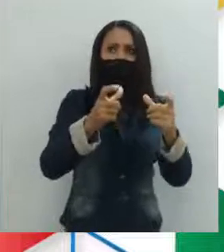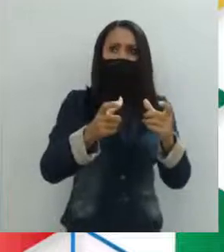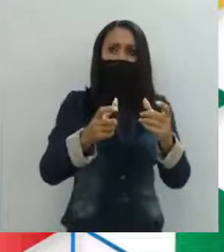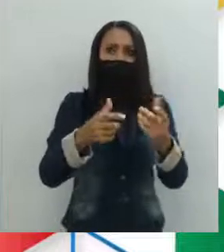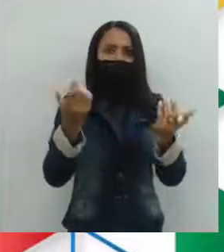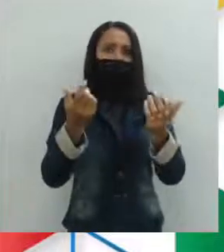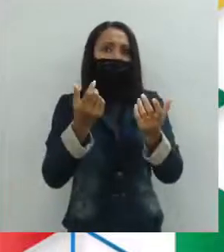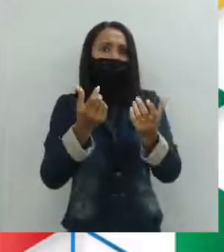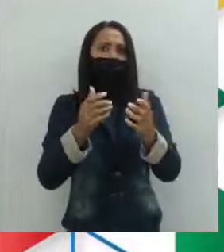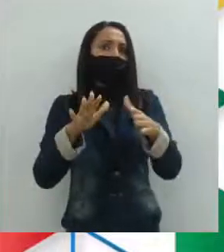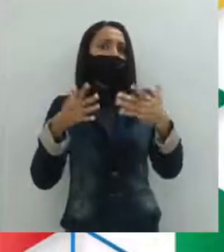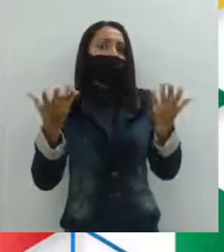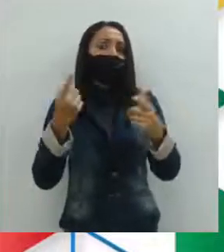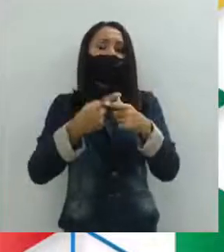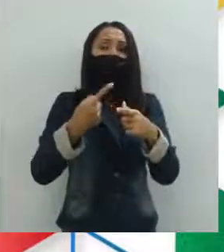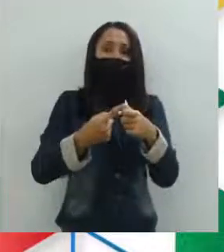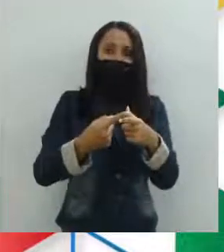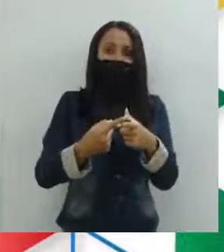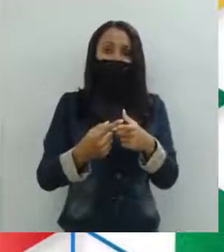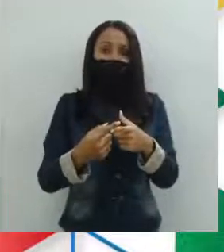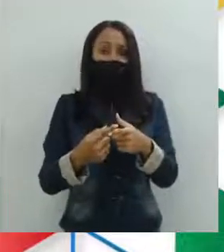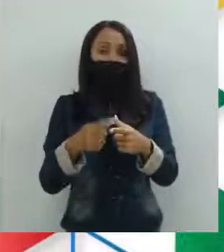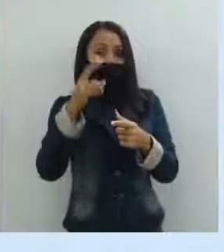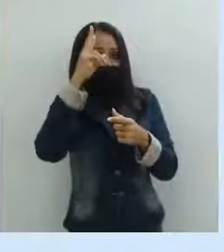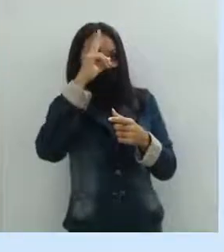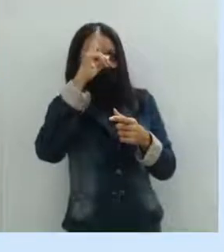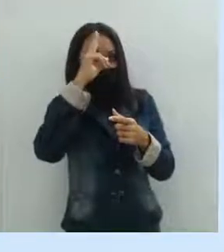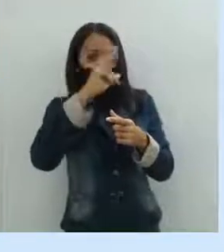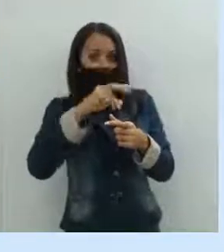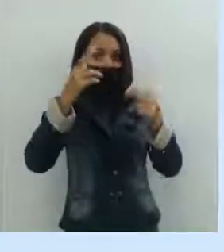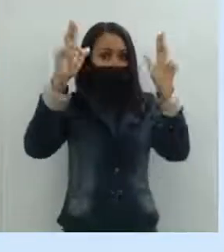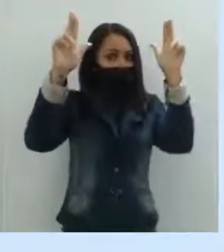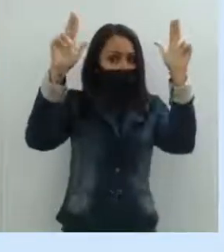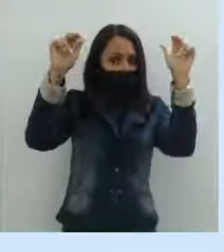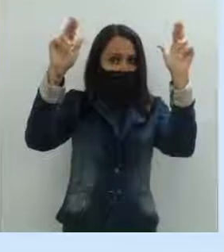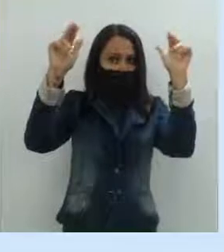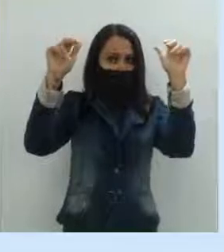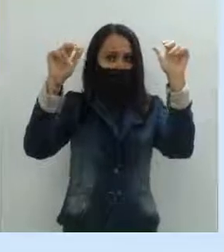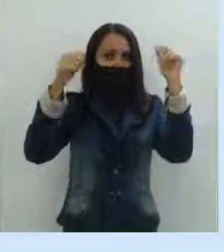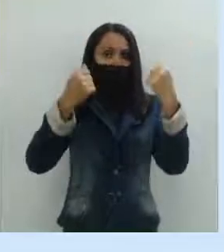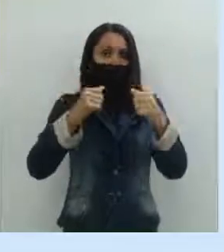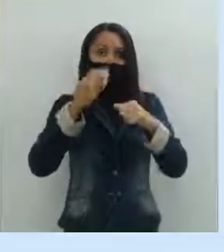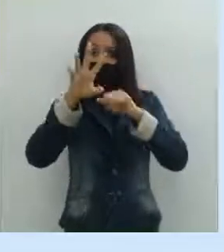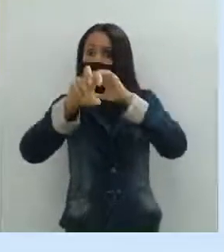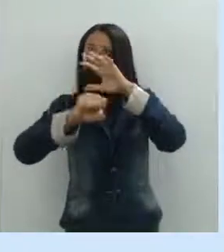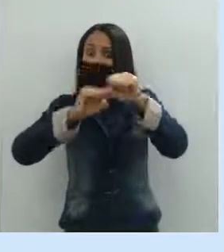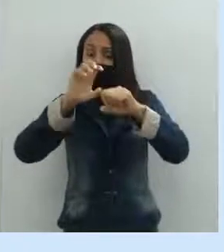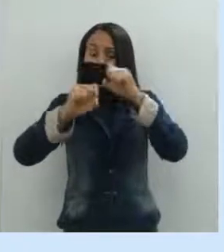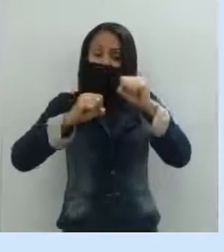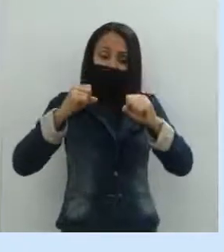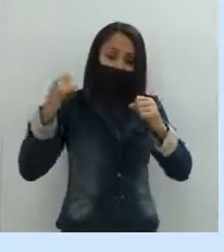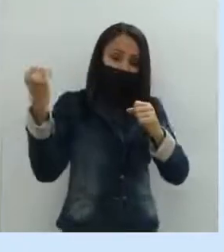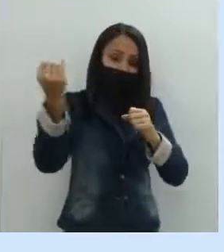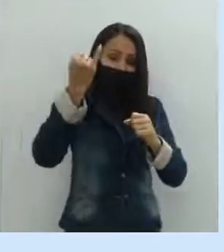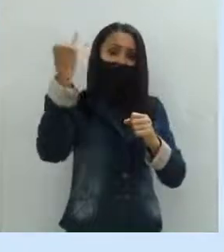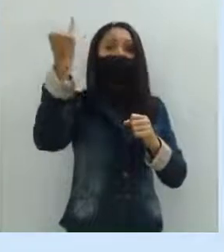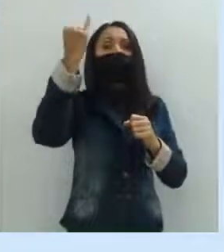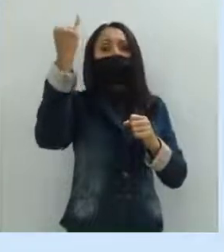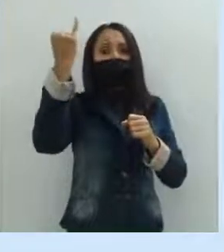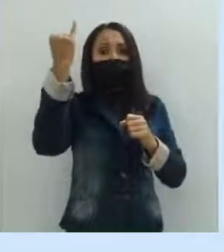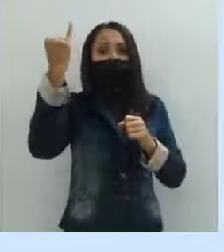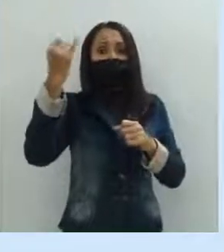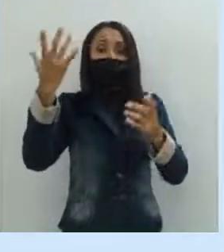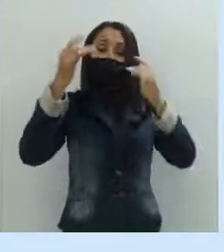quando e por quê. Lembrar que, mediante um assunto, vocês têm que buscar algo que seja relevante